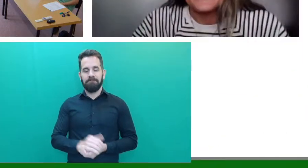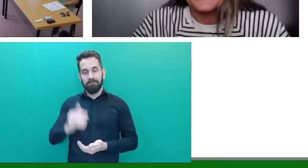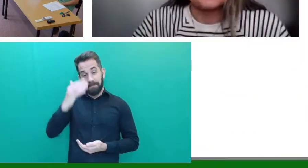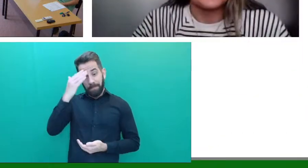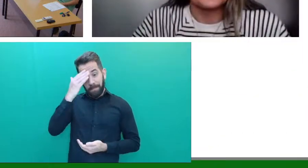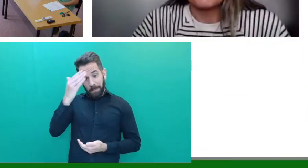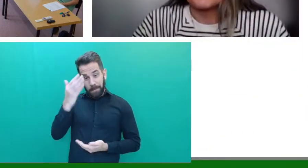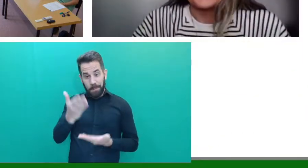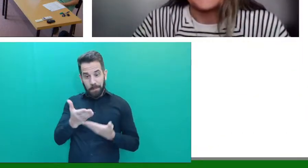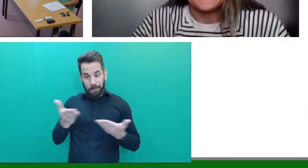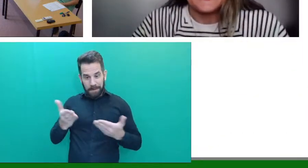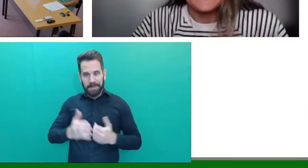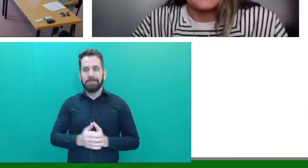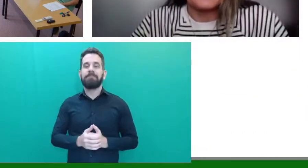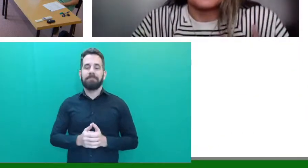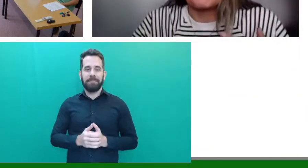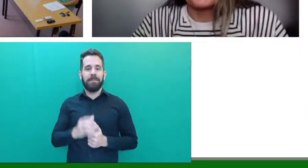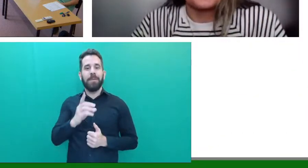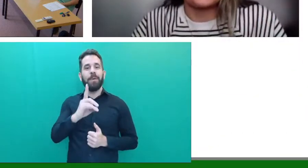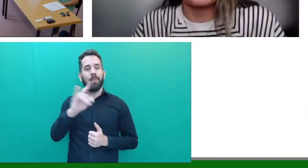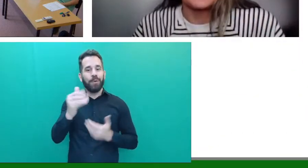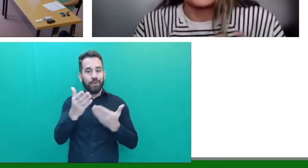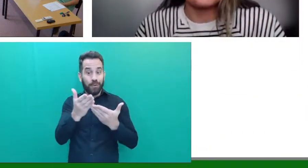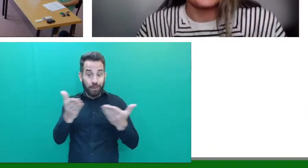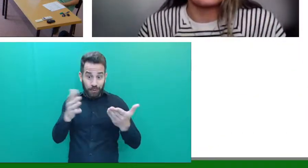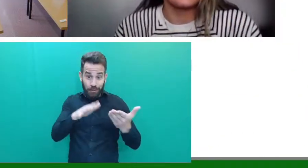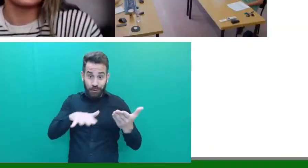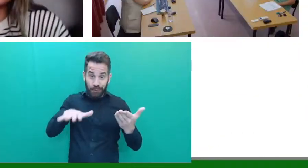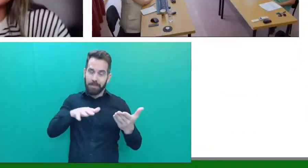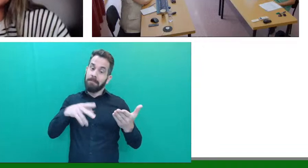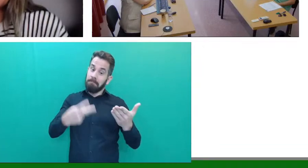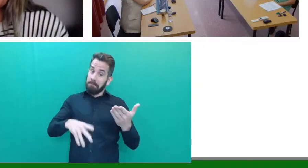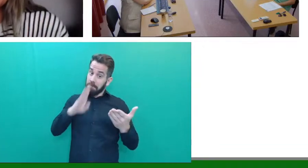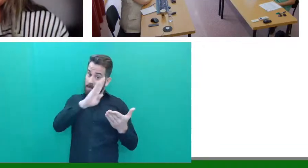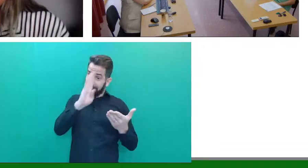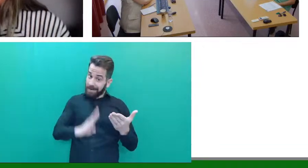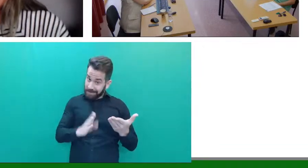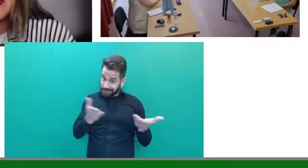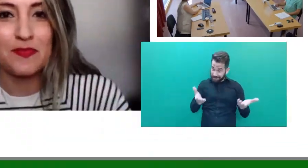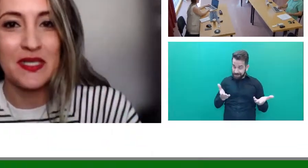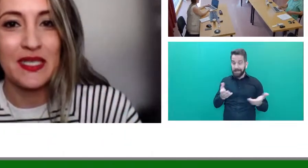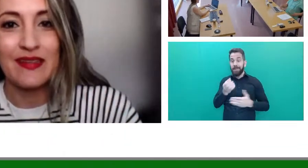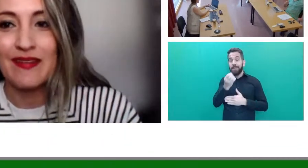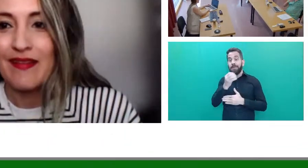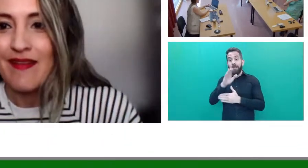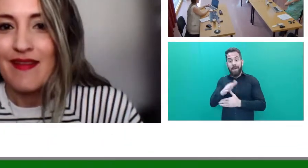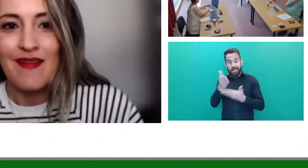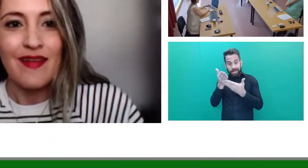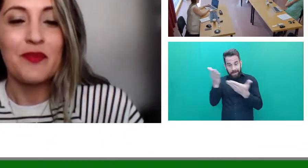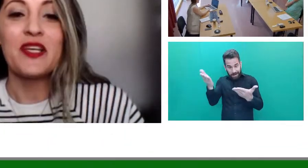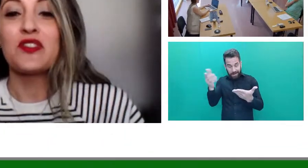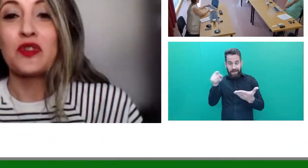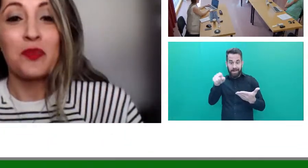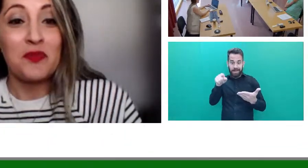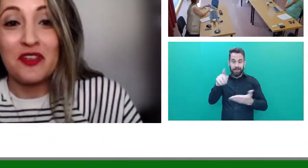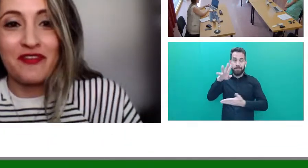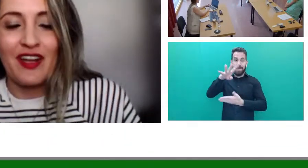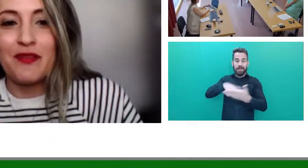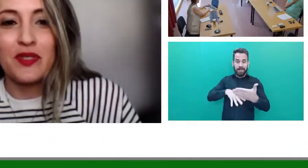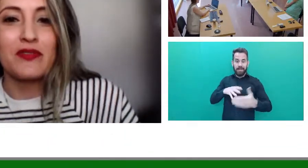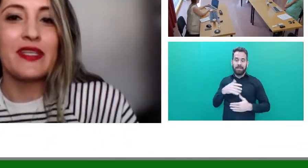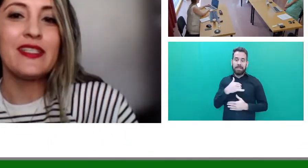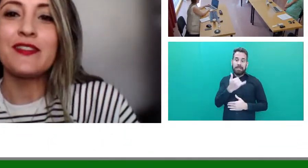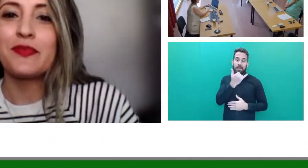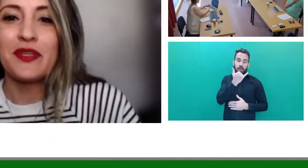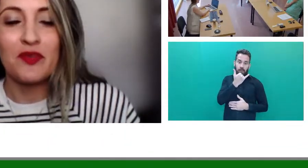Obrigada. Bom dia, pessoal do Brasil. Boa tarde, pessoal que está nesse vídeo. Peço desculpa por